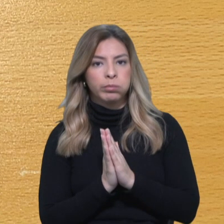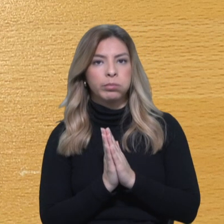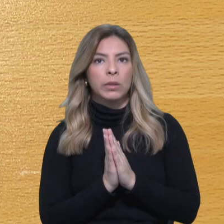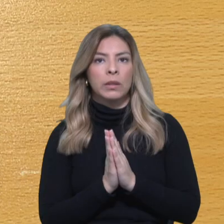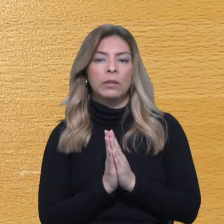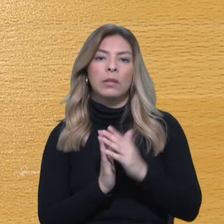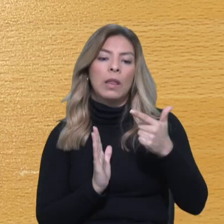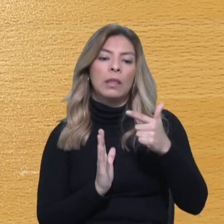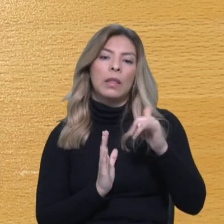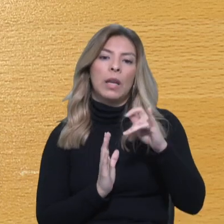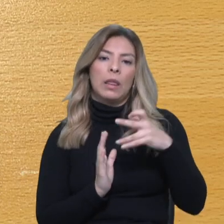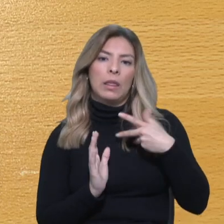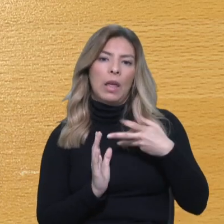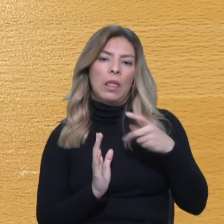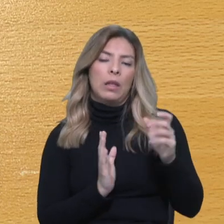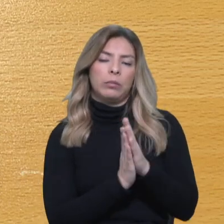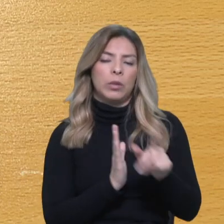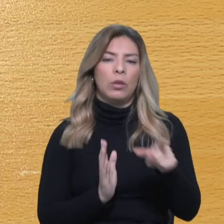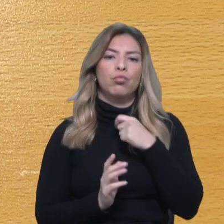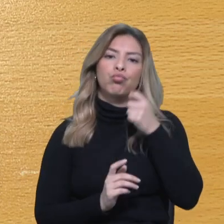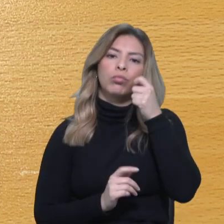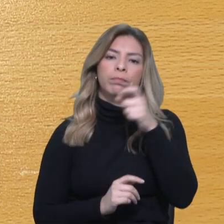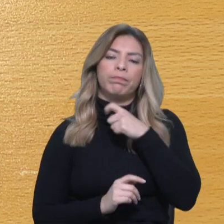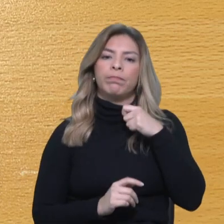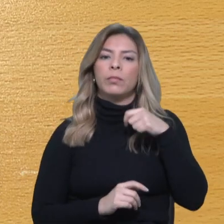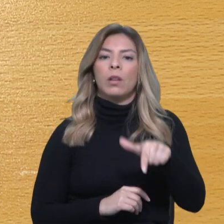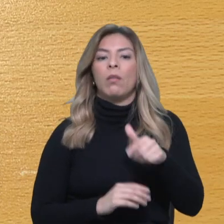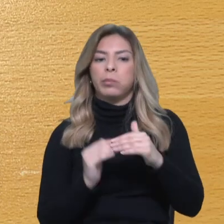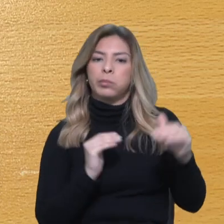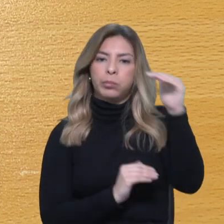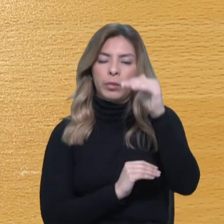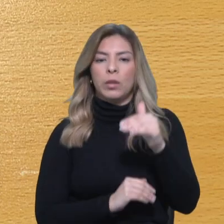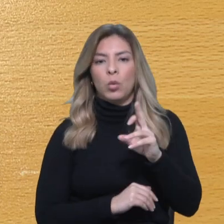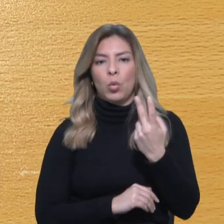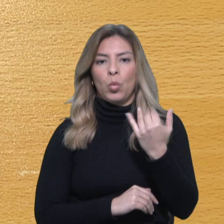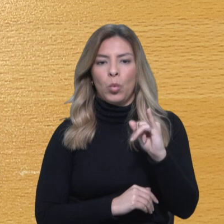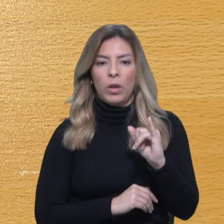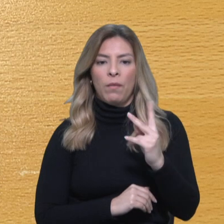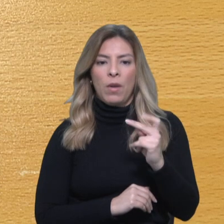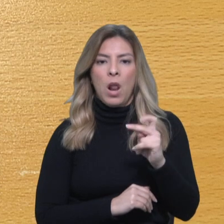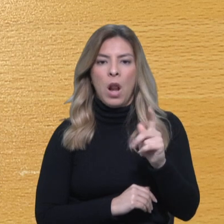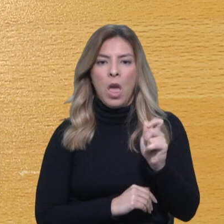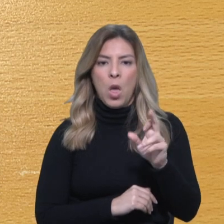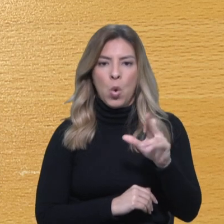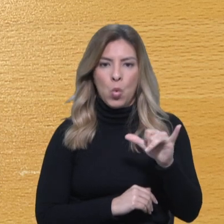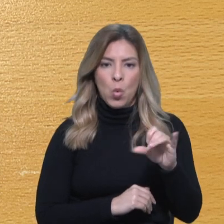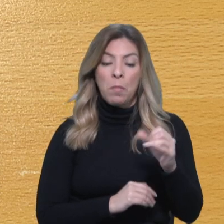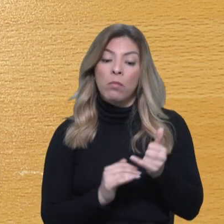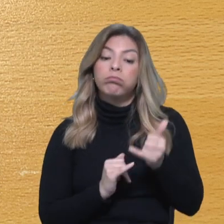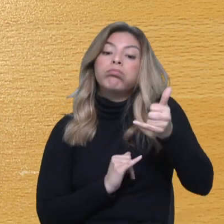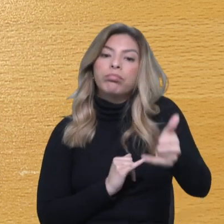que será presidida pelo Sr. Dom Rui Valério, nosso patriarca. Depois teremos, após o